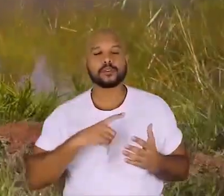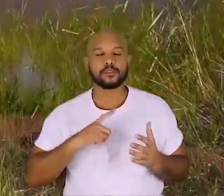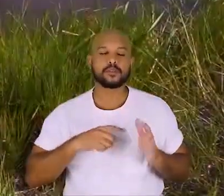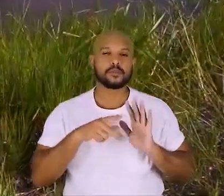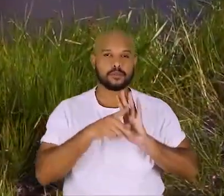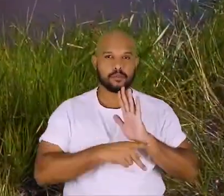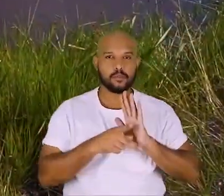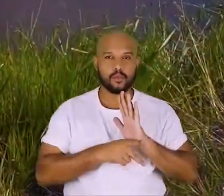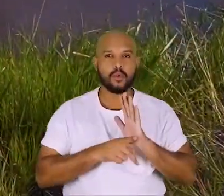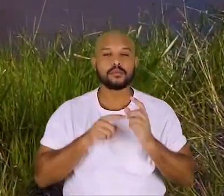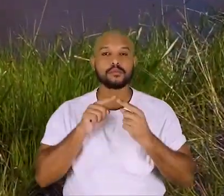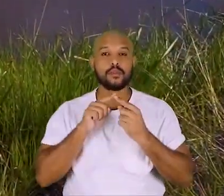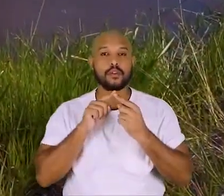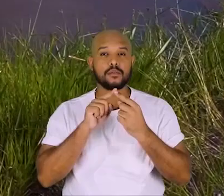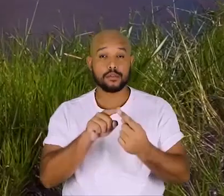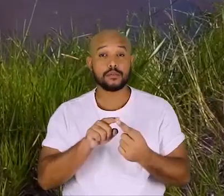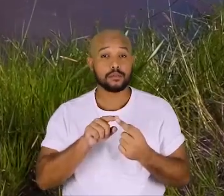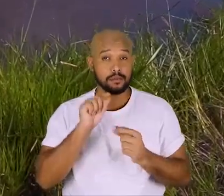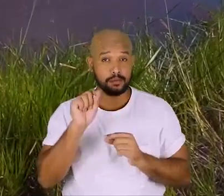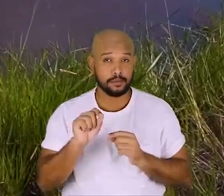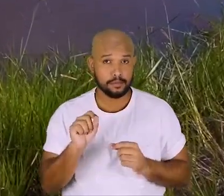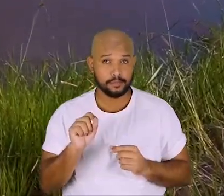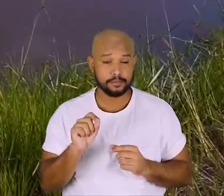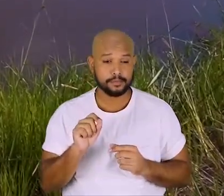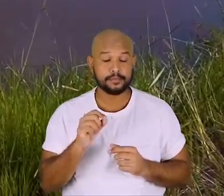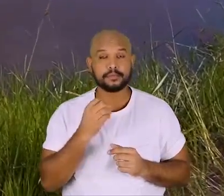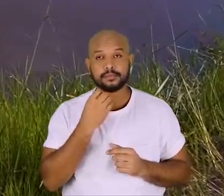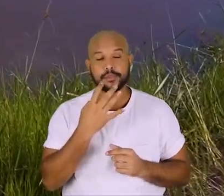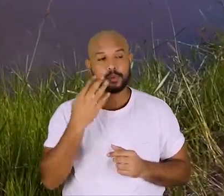Então, um dos objetivos do meu projeto